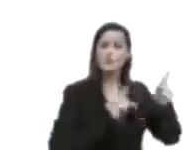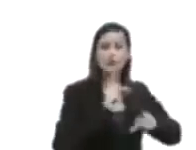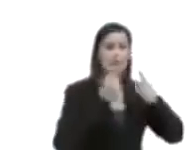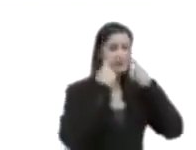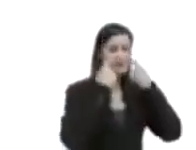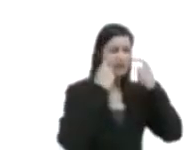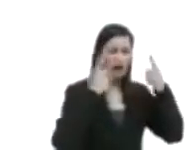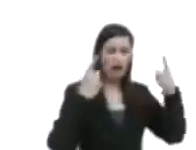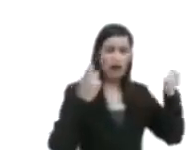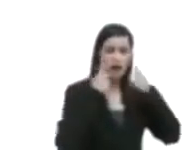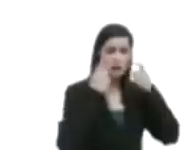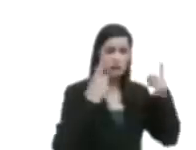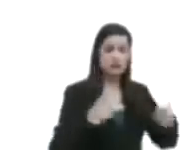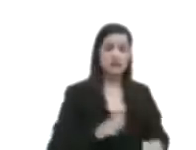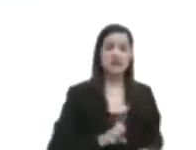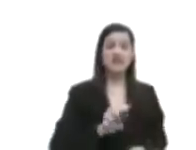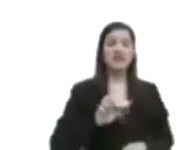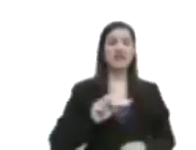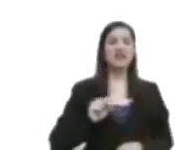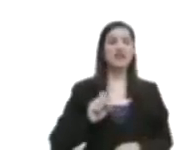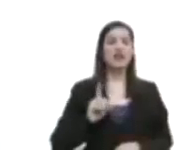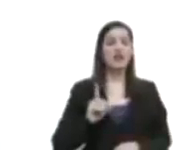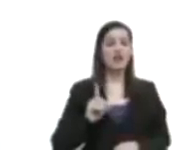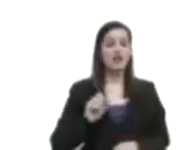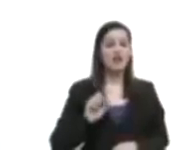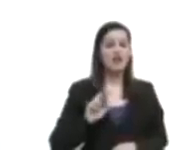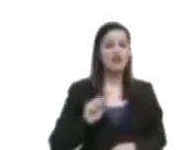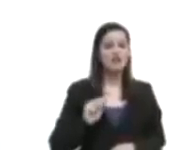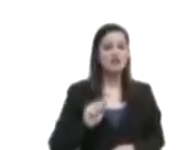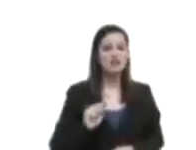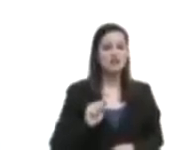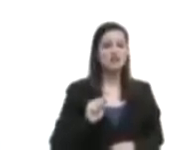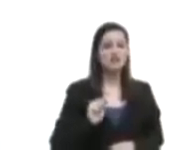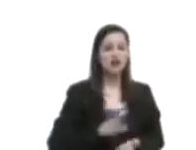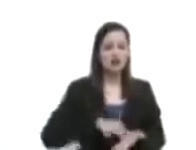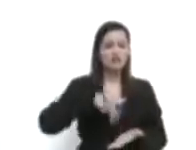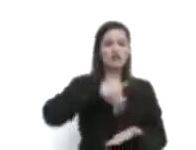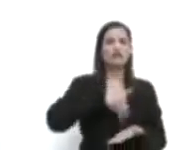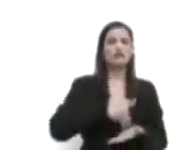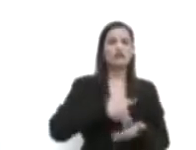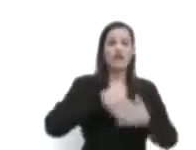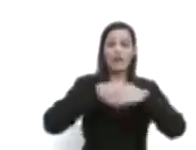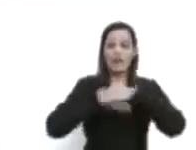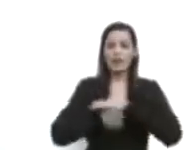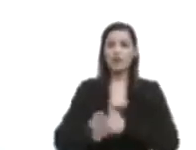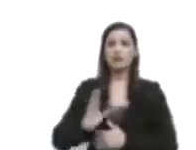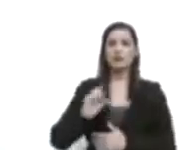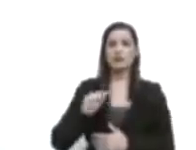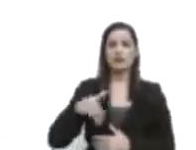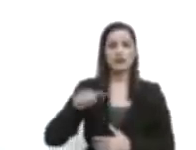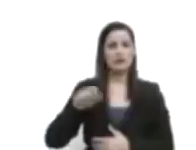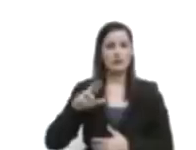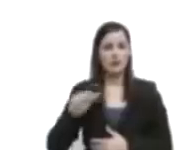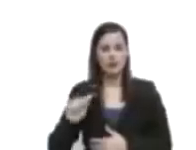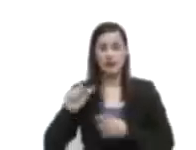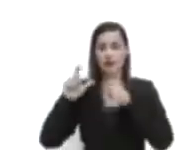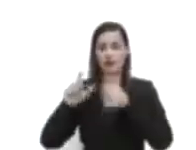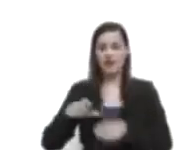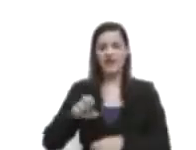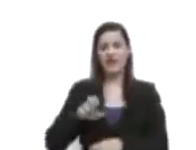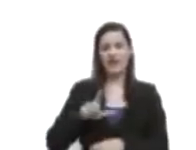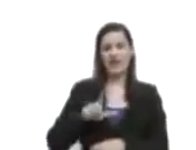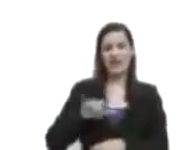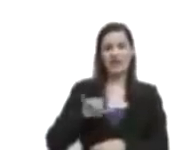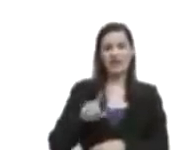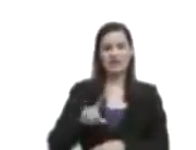E Esdras se levantou de diante da casa de Deus, e entrou na câmara de Joanã, filho de Eliseabe. Chegando lá,